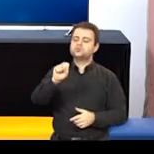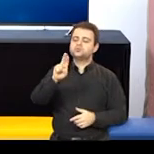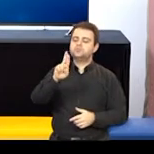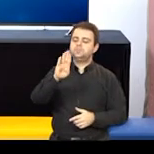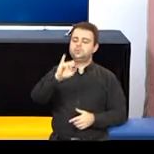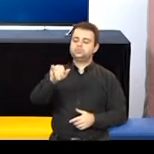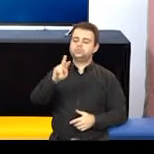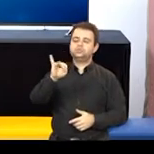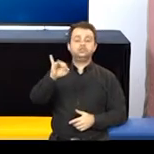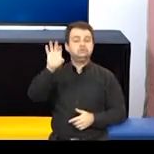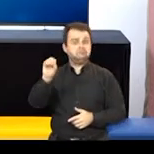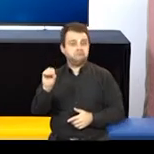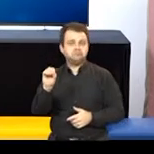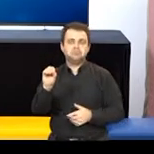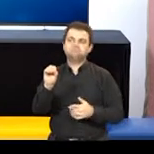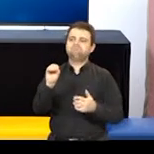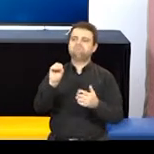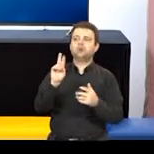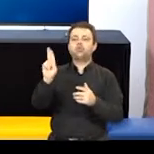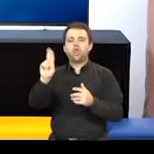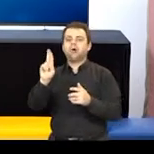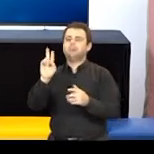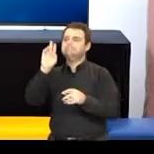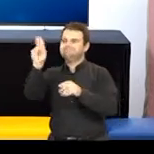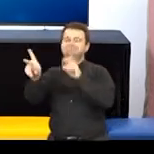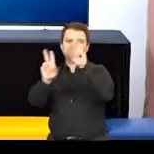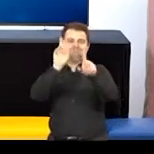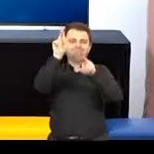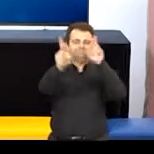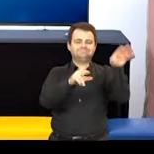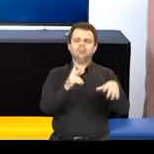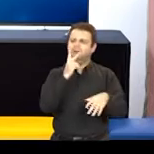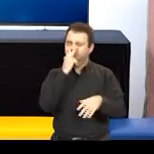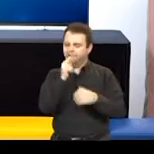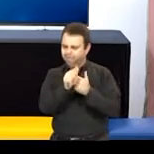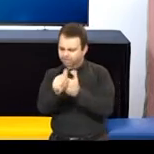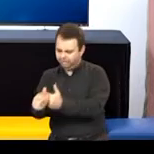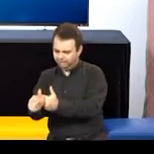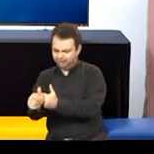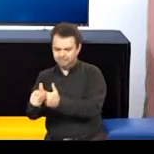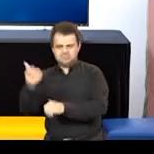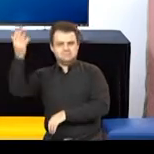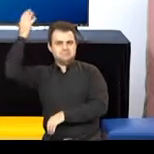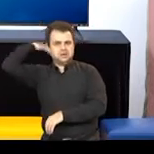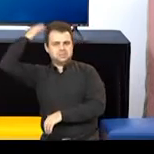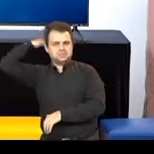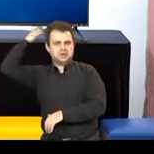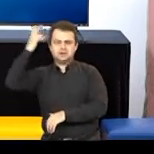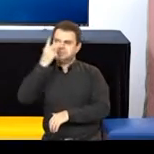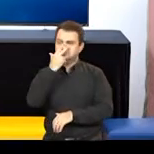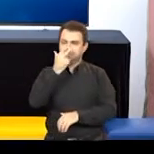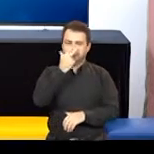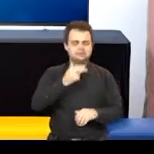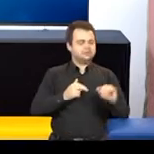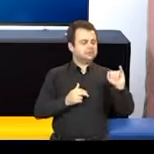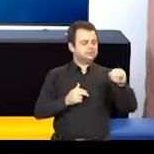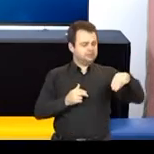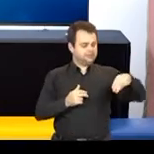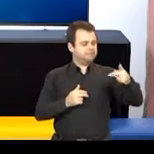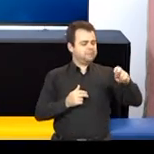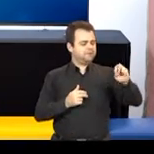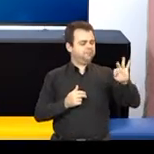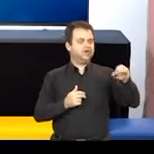ser diferentes, né? O modo subjuntivo, ele trata o pretérito, o passado, como imperfeito, por exemplo,